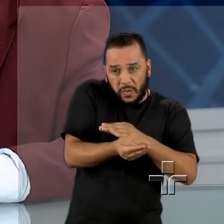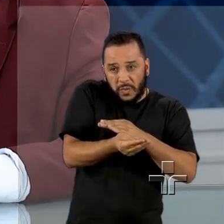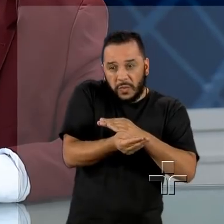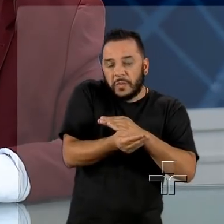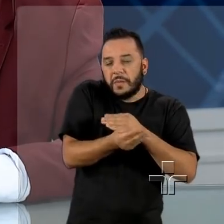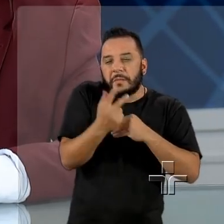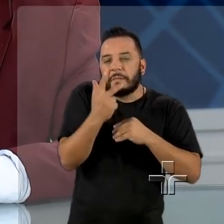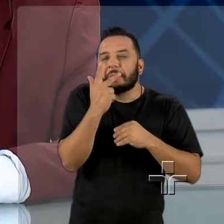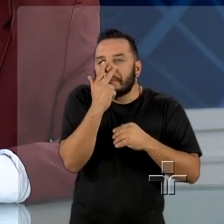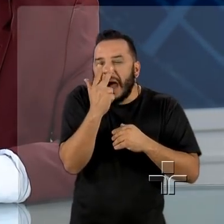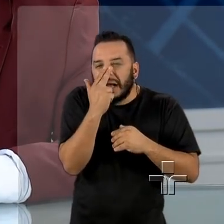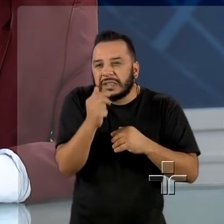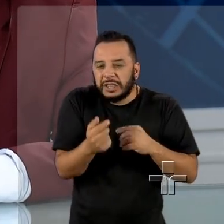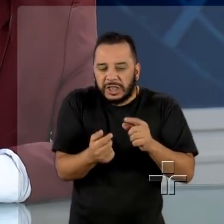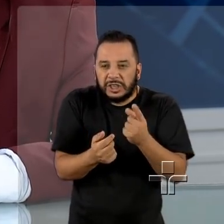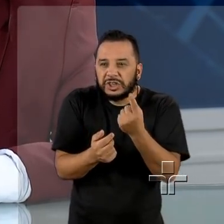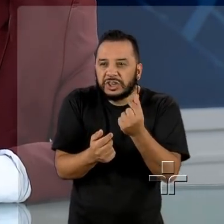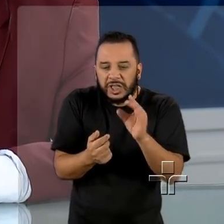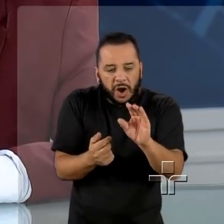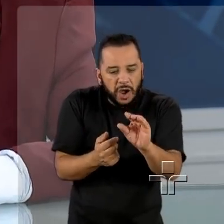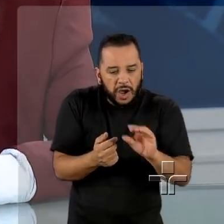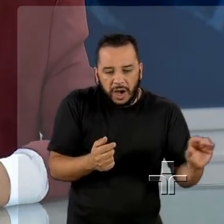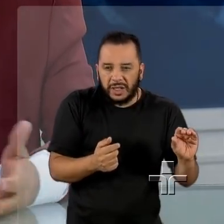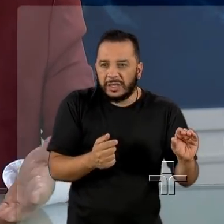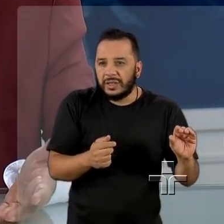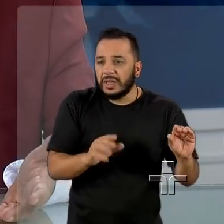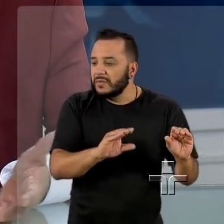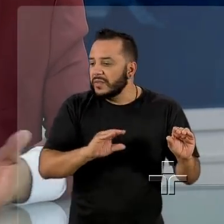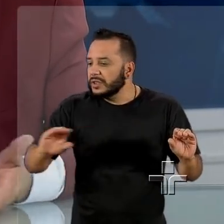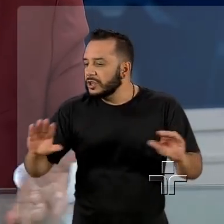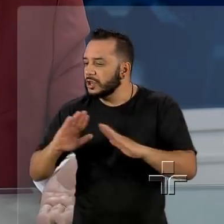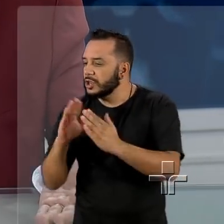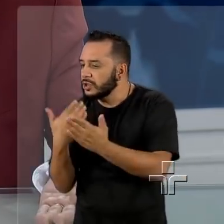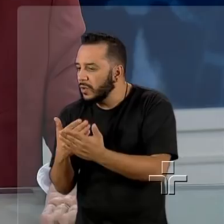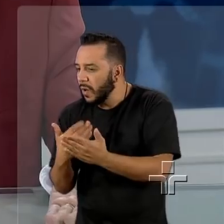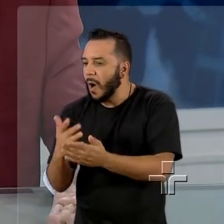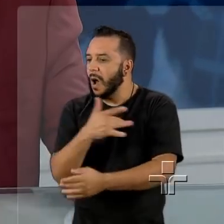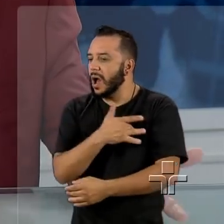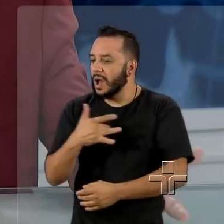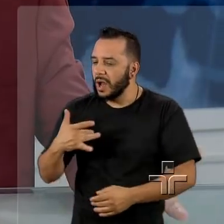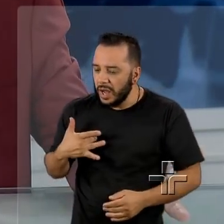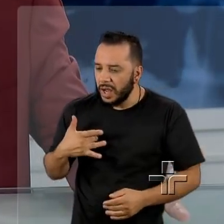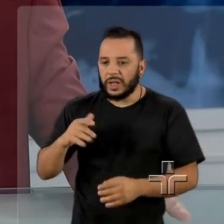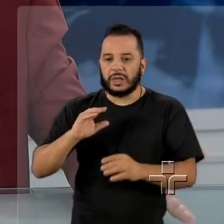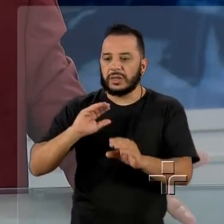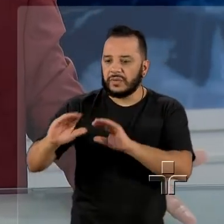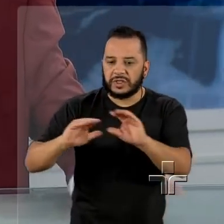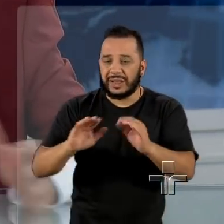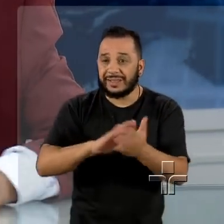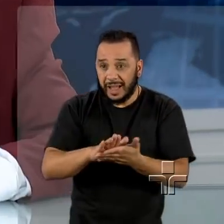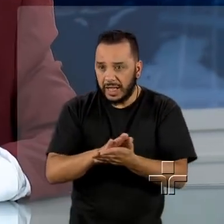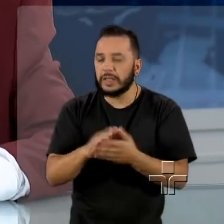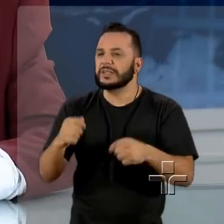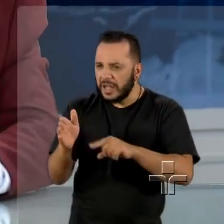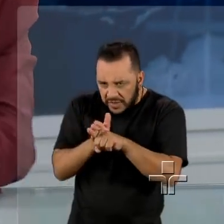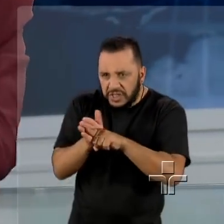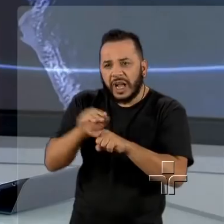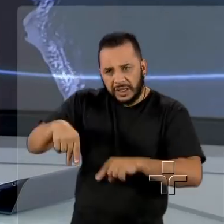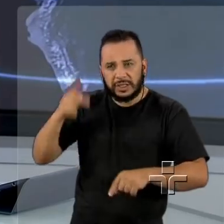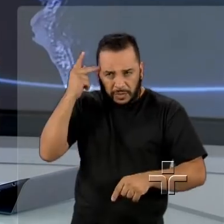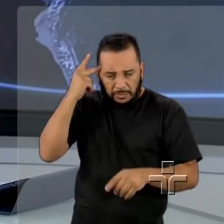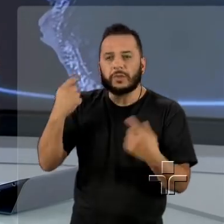e a punição dos culpados. Nós não conseguimos contato com a defesa de Laurence Casagrande. Jorge da Cunha, mais uma